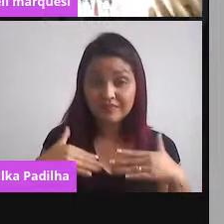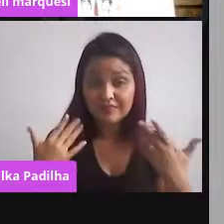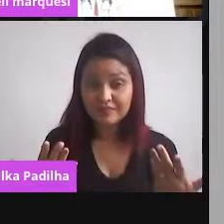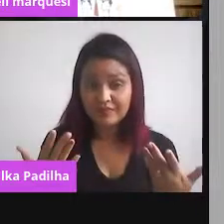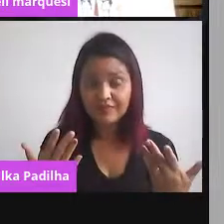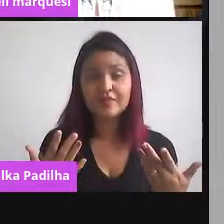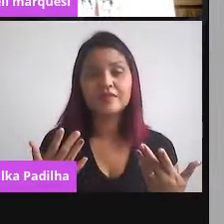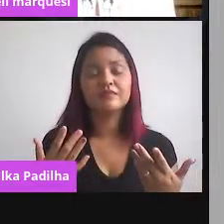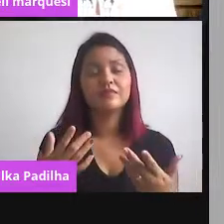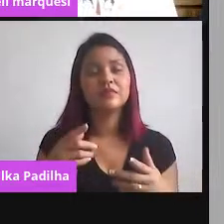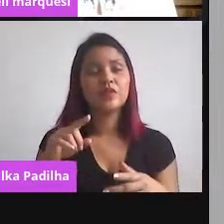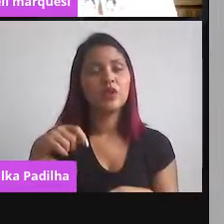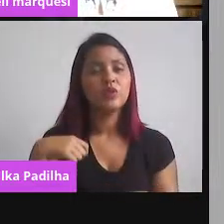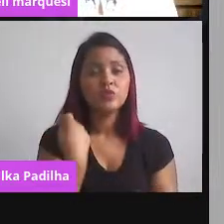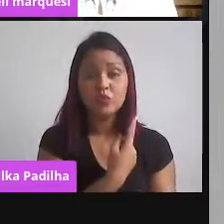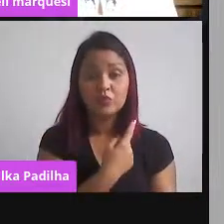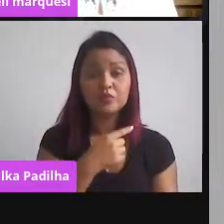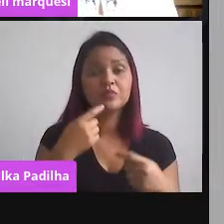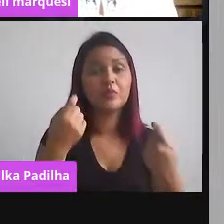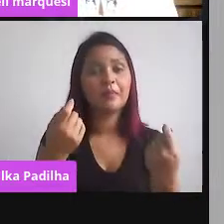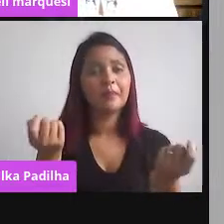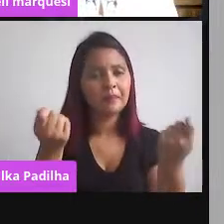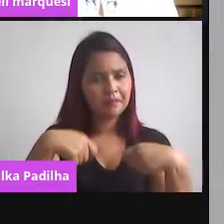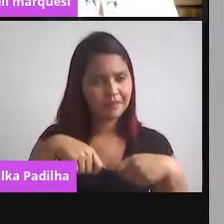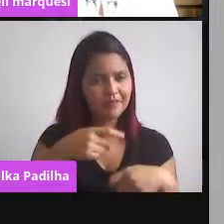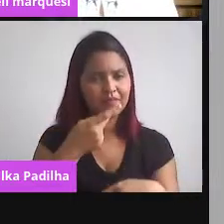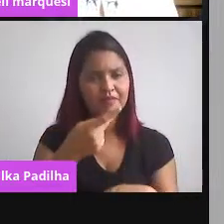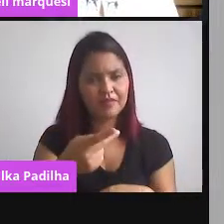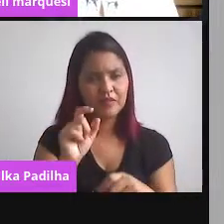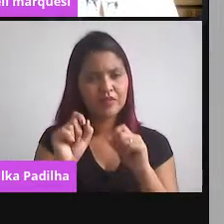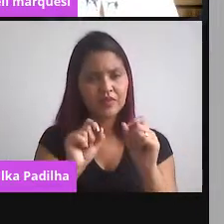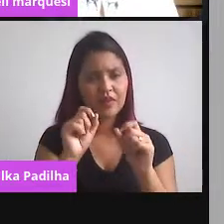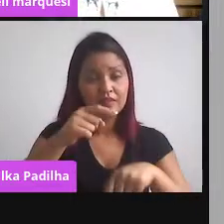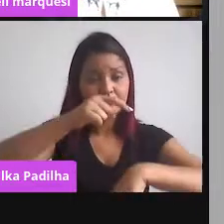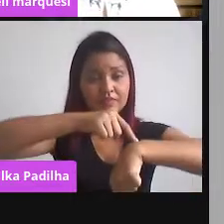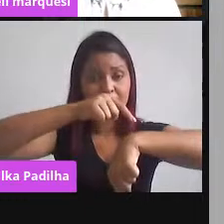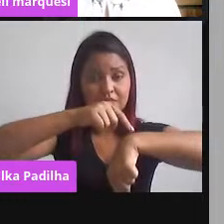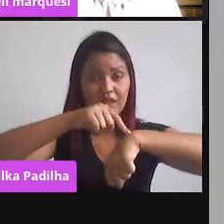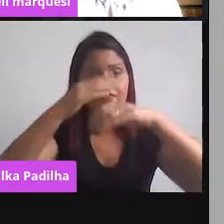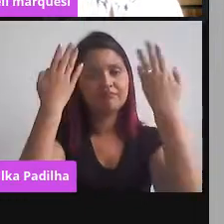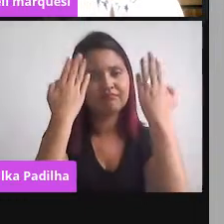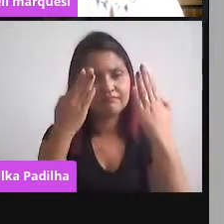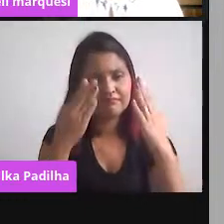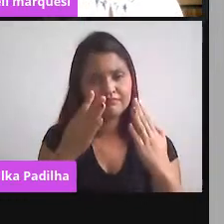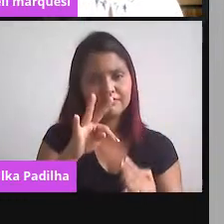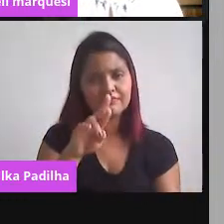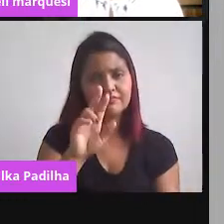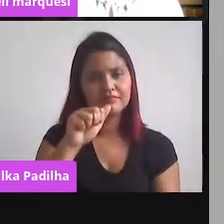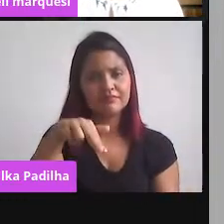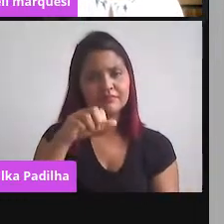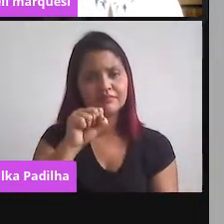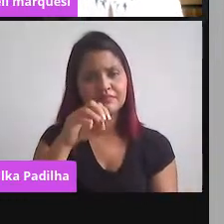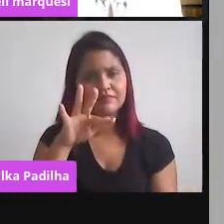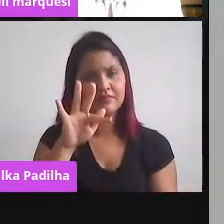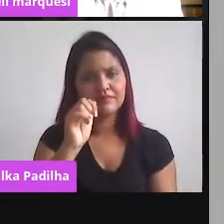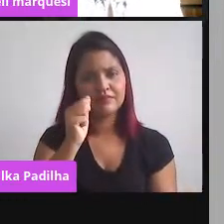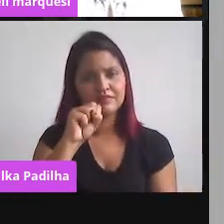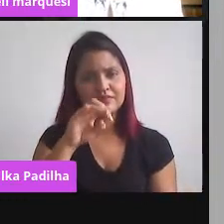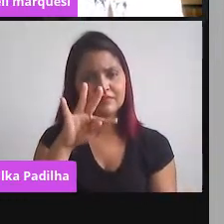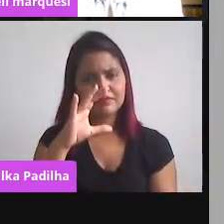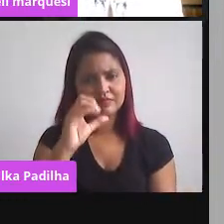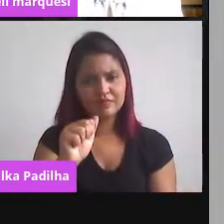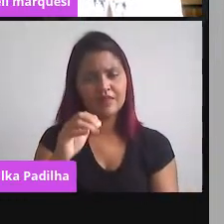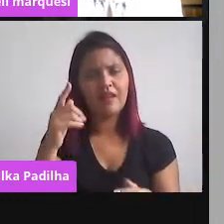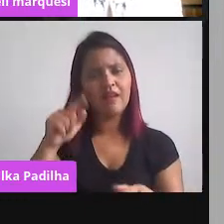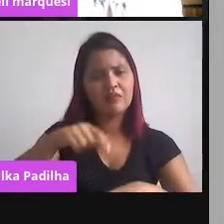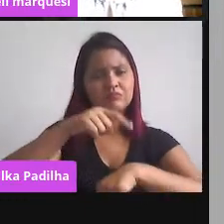esse, nós podemos dizer que o momento da análise transfrástica constitui uma fase preparatória para a gramática textual. E aqui